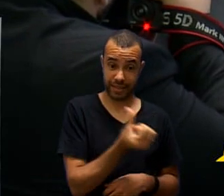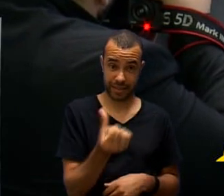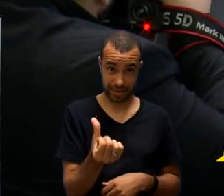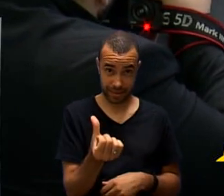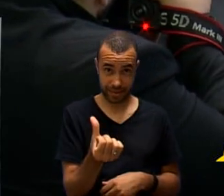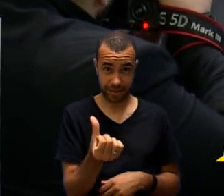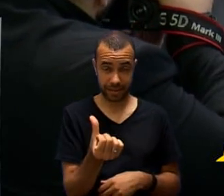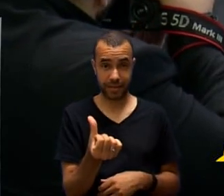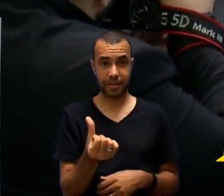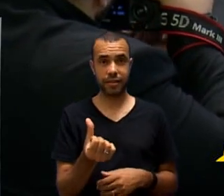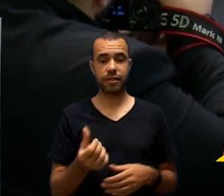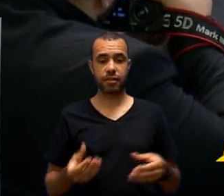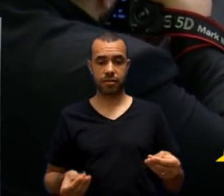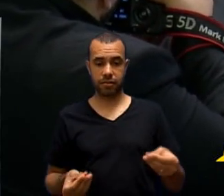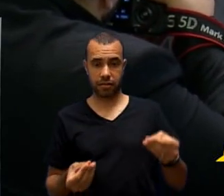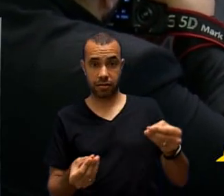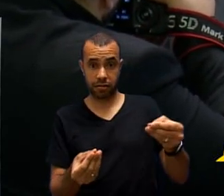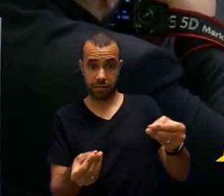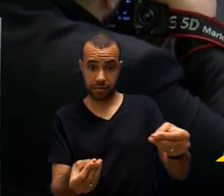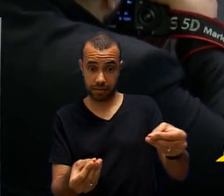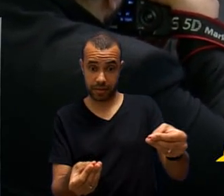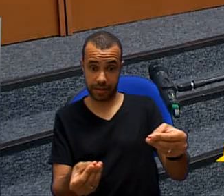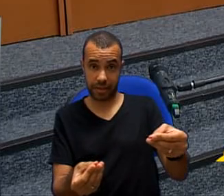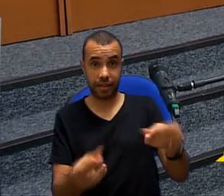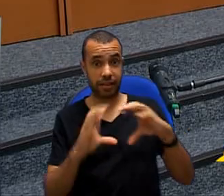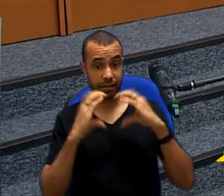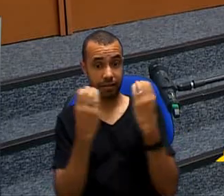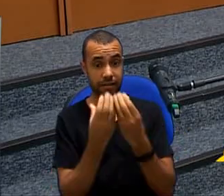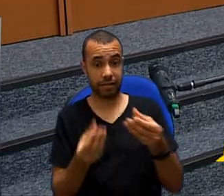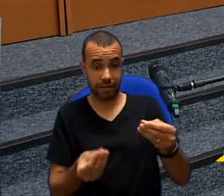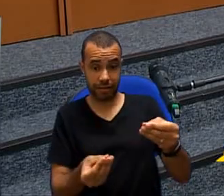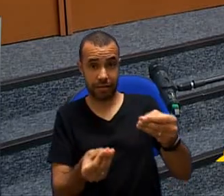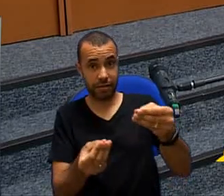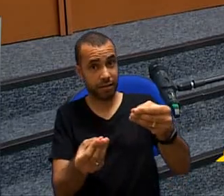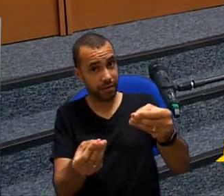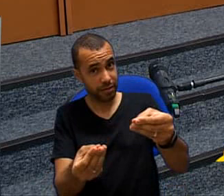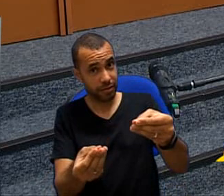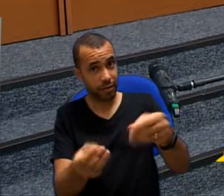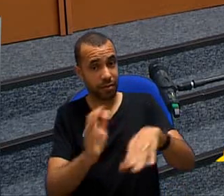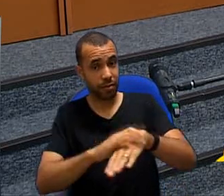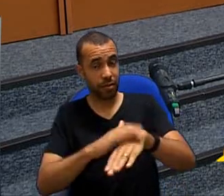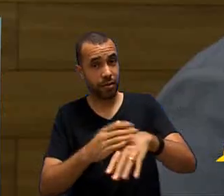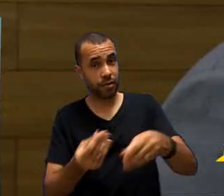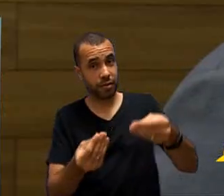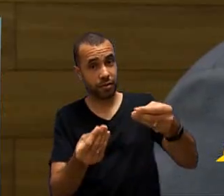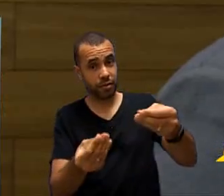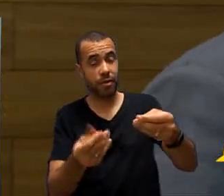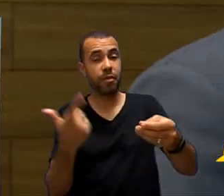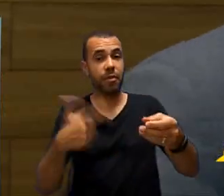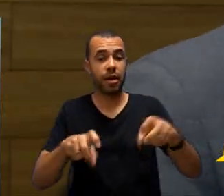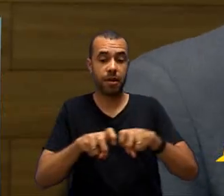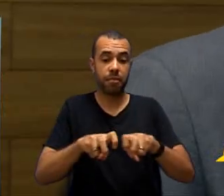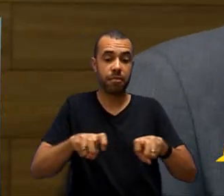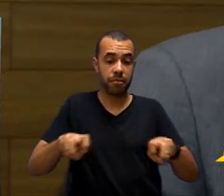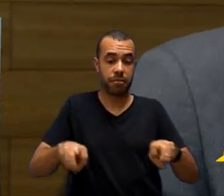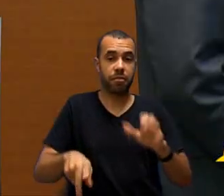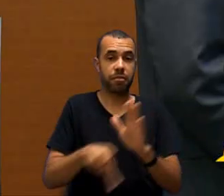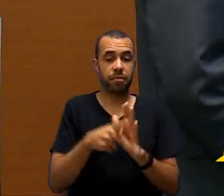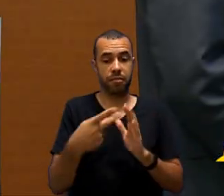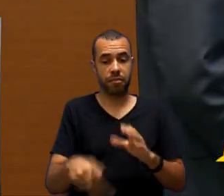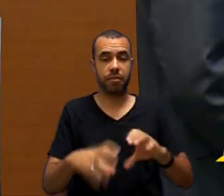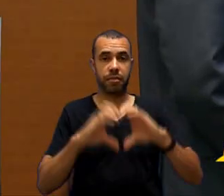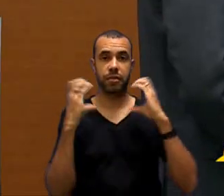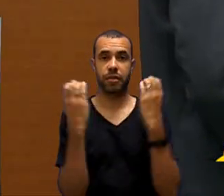agora faça isso aqui virar verdade. E eu tenho certeza que isso vai nas suas mãos e na mão da mesa dessa casa e dos vereadores